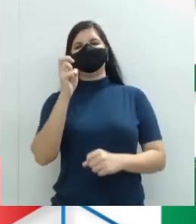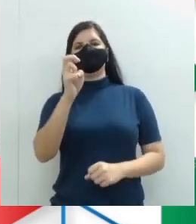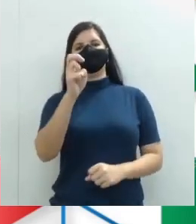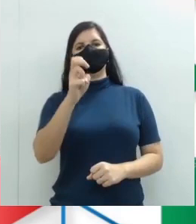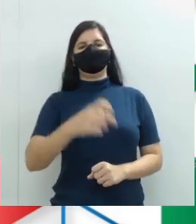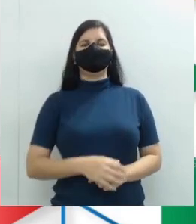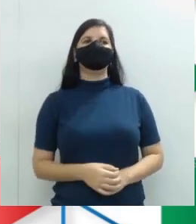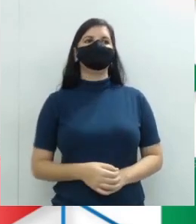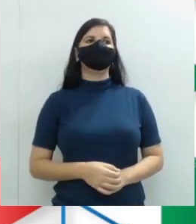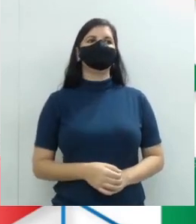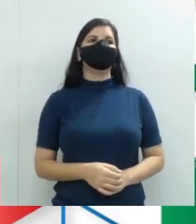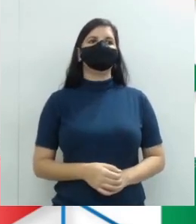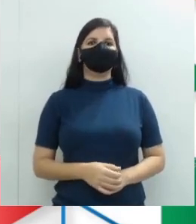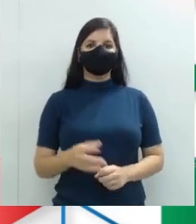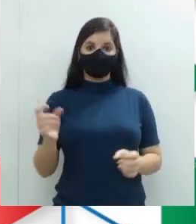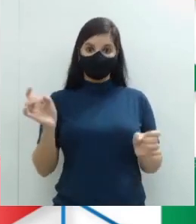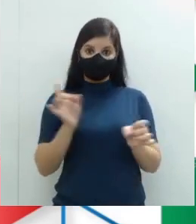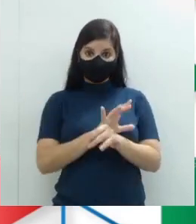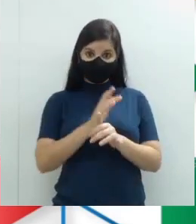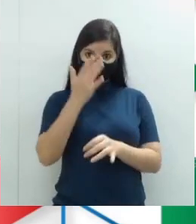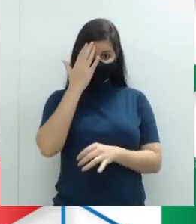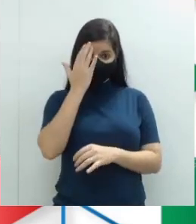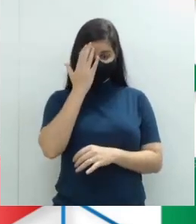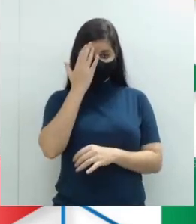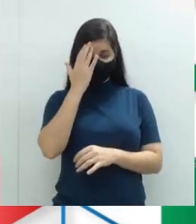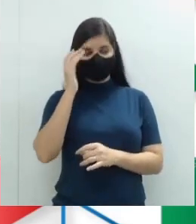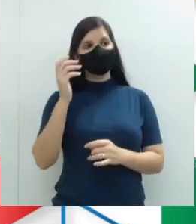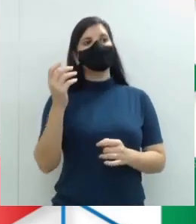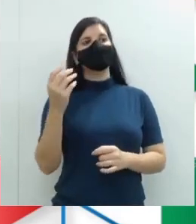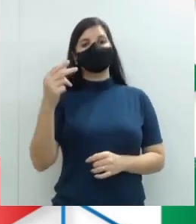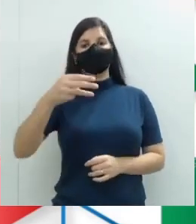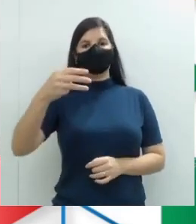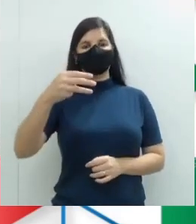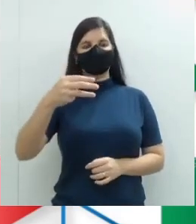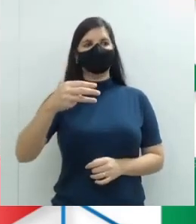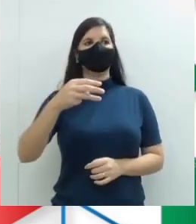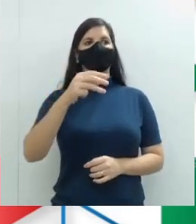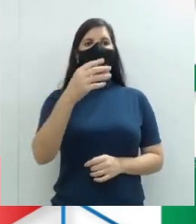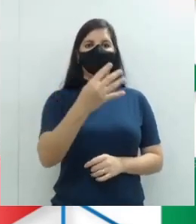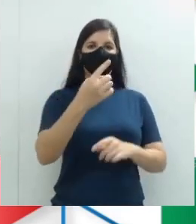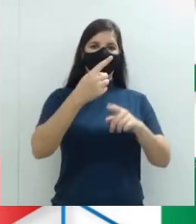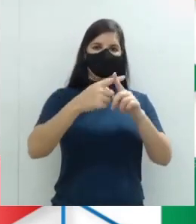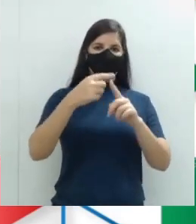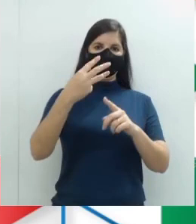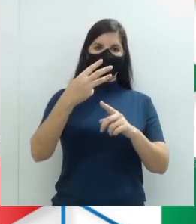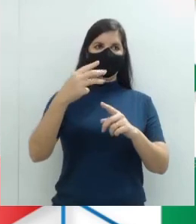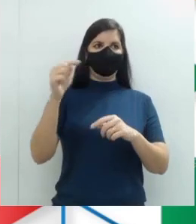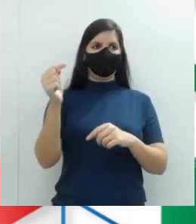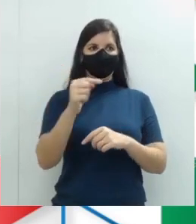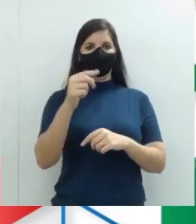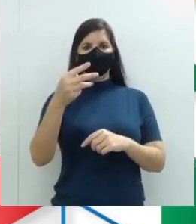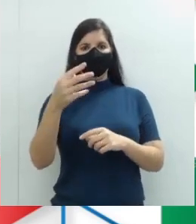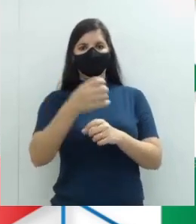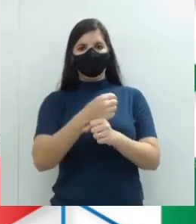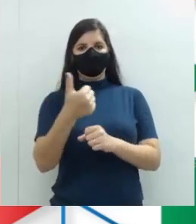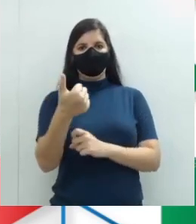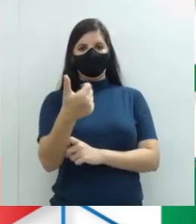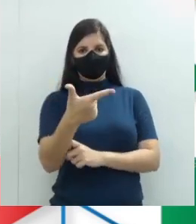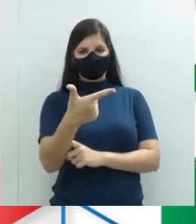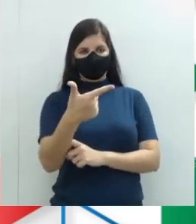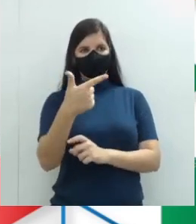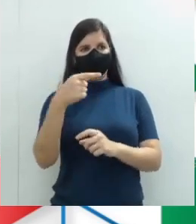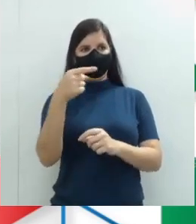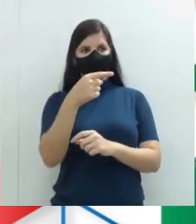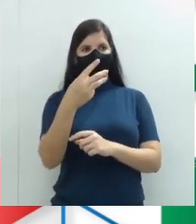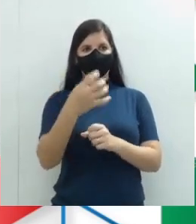5. Fechou? Tá entendendo? Tá seguindo? Vamos lá comigo. A3. 4 vezes 3 menos 3 dá quanto? 12 menos